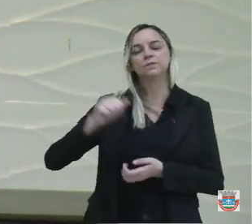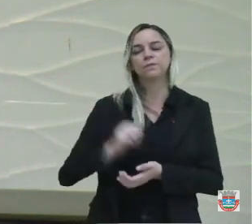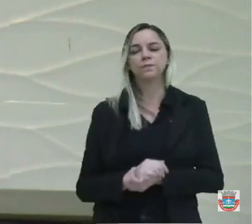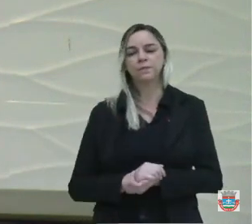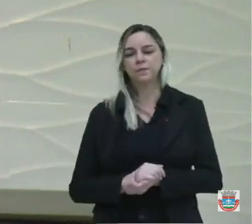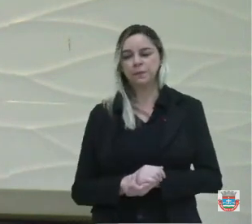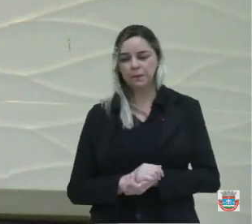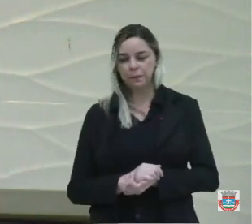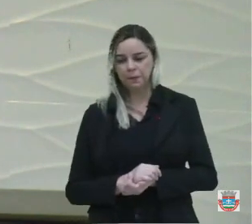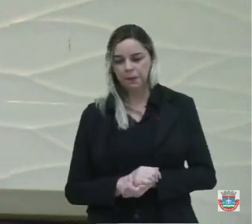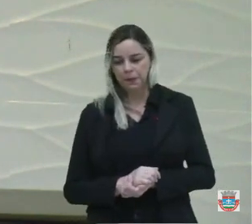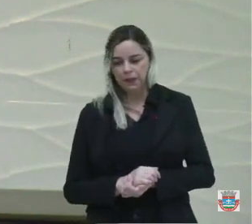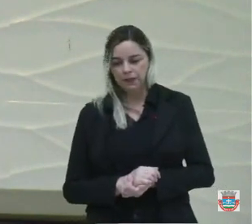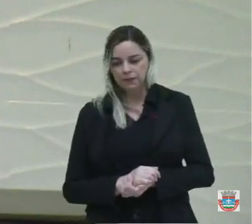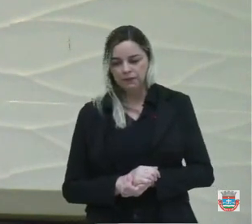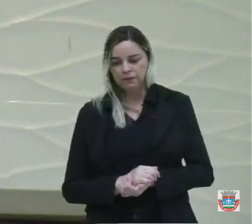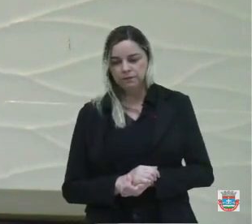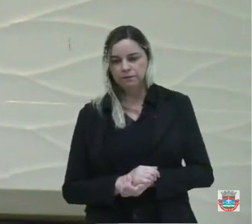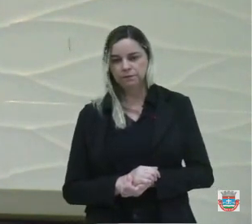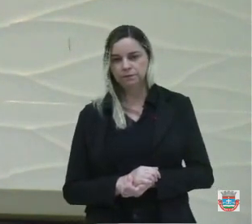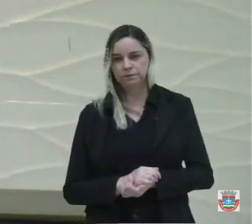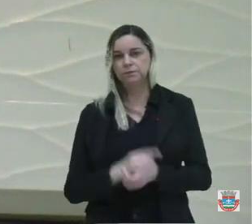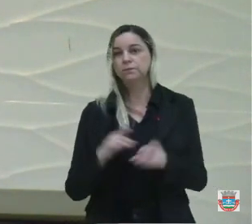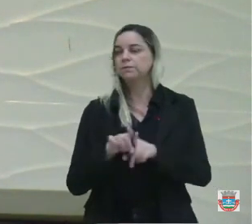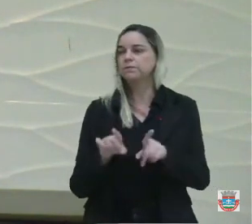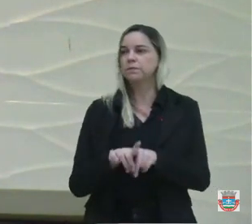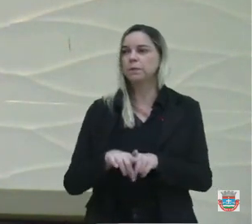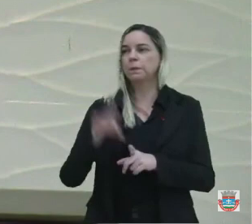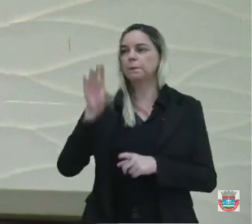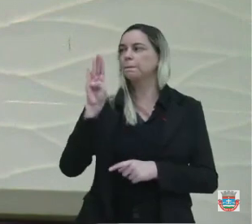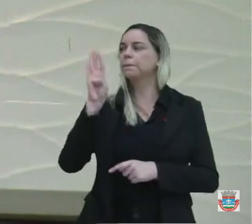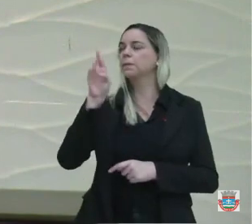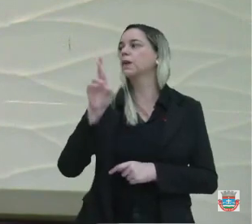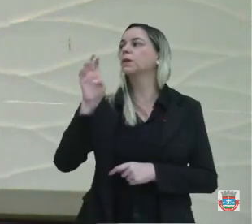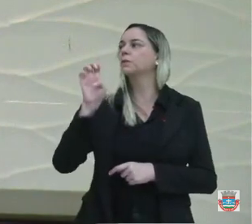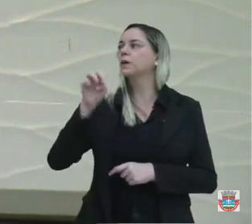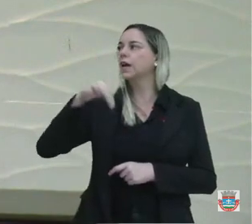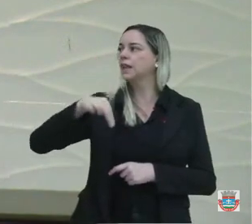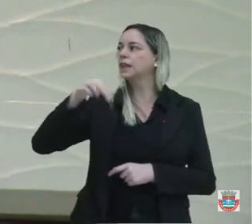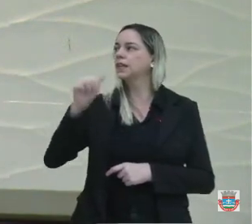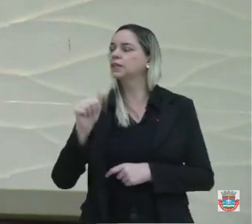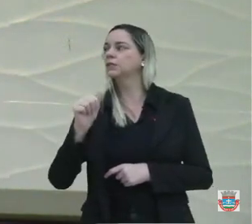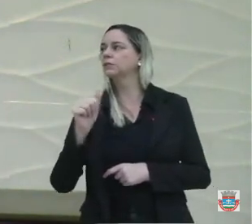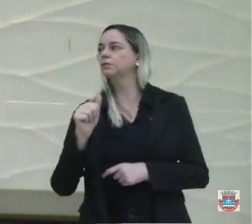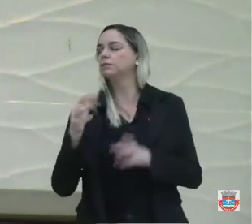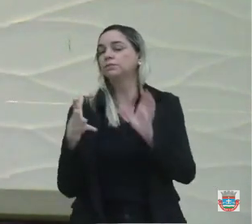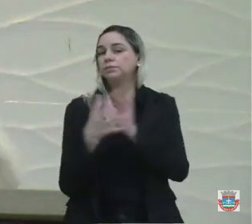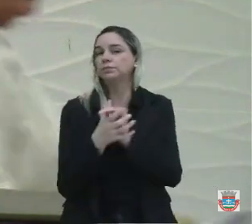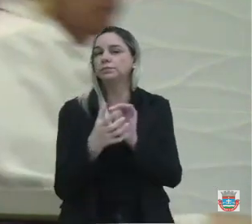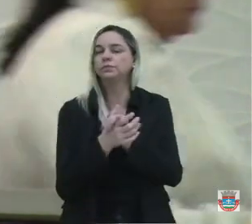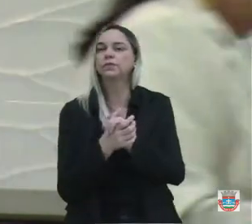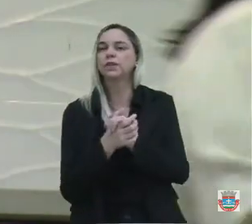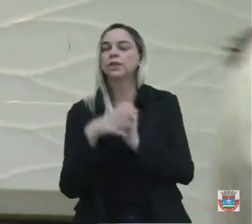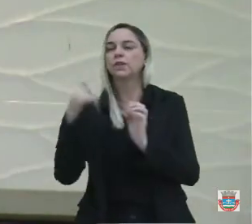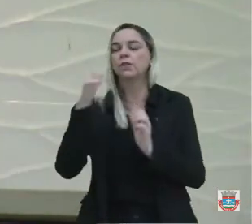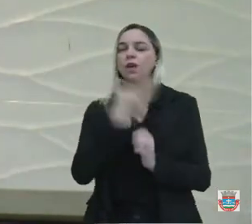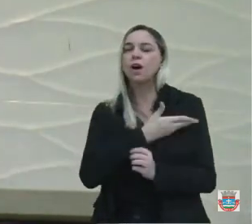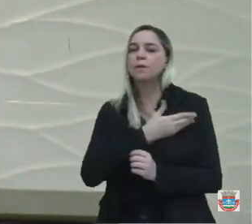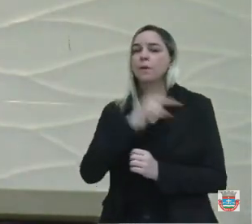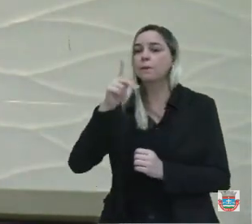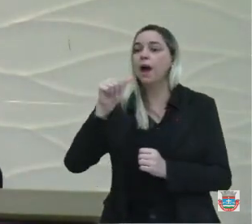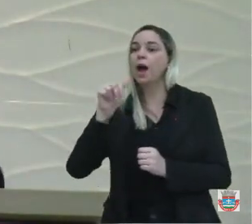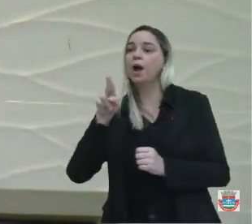Daiano. No dia de hoje também a Brena. Brena mora fora do país, é casada com Paulinho e Paulo